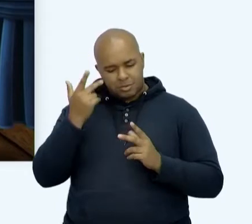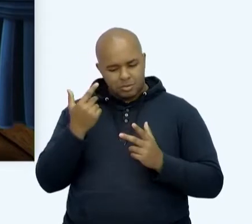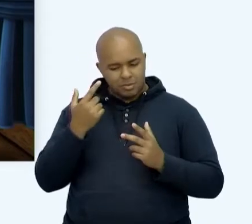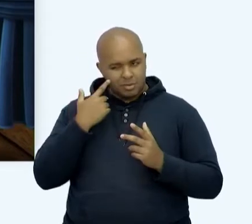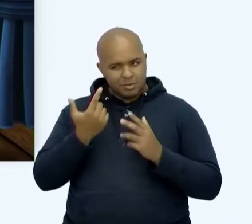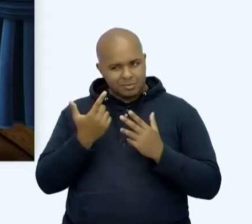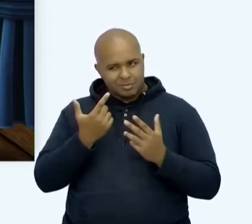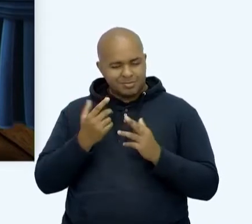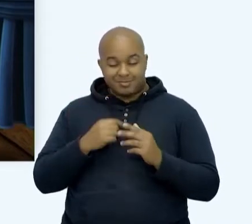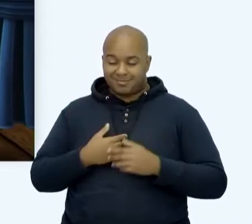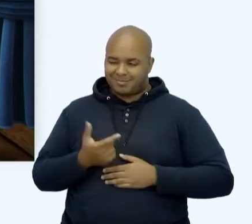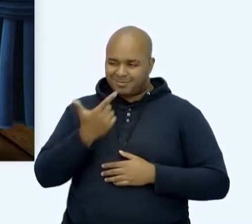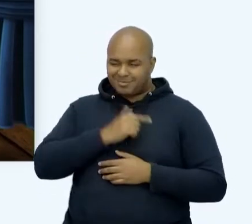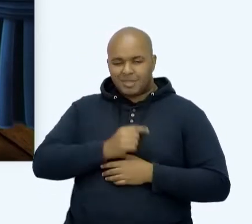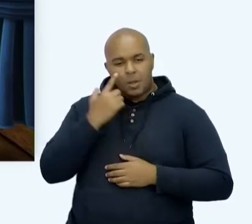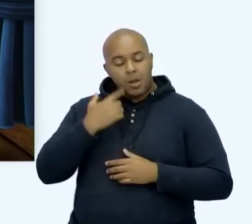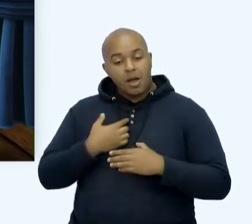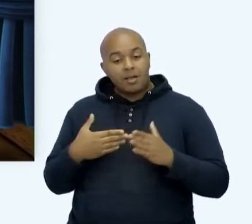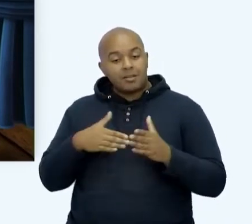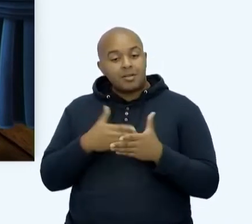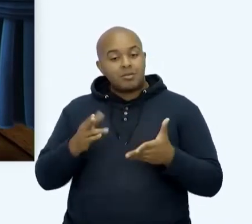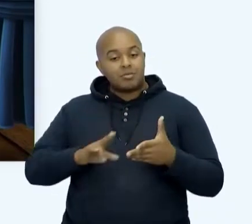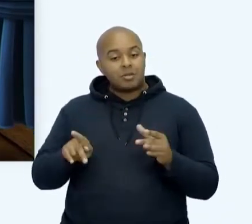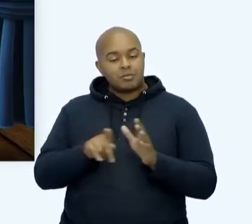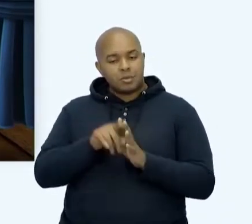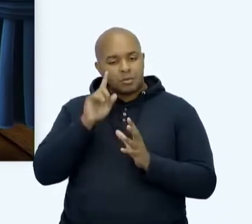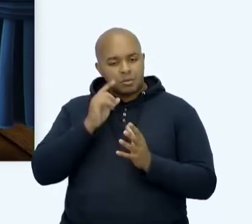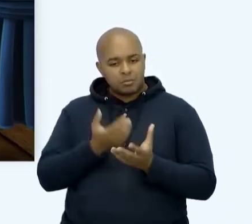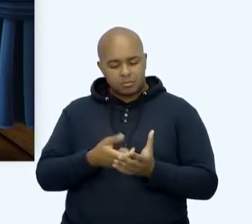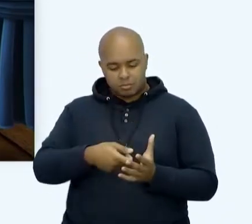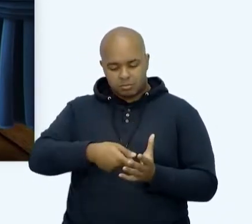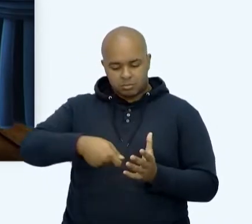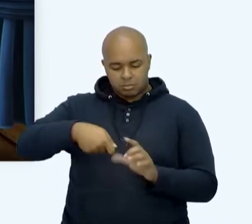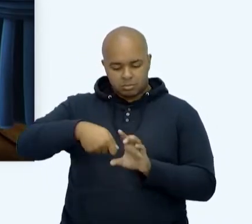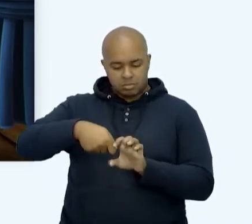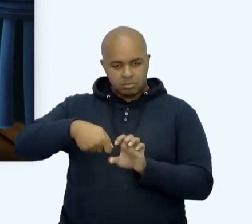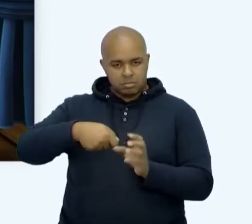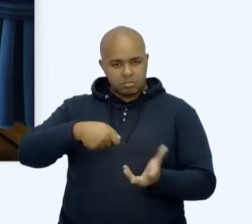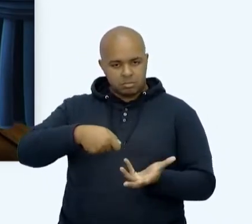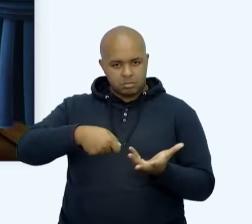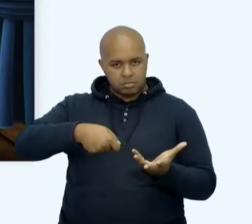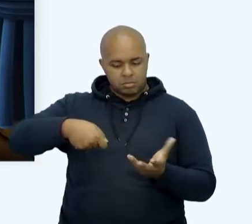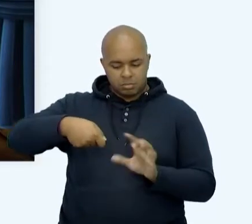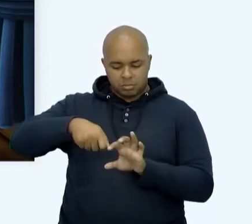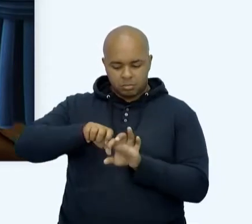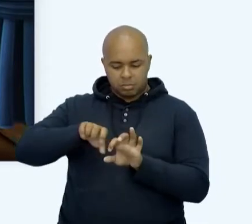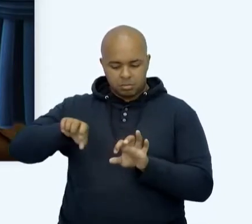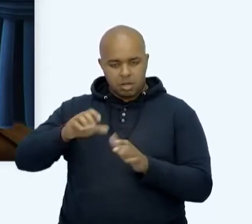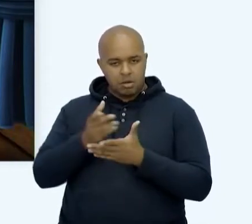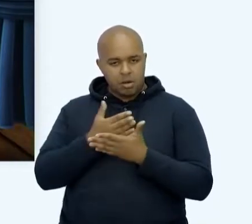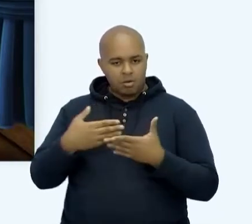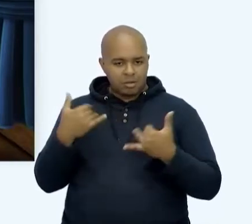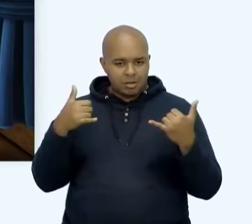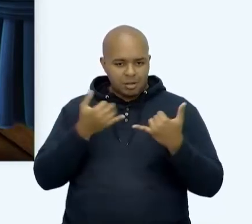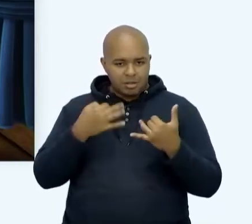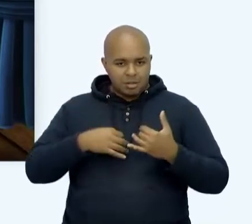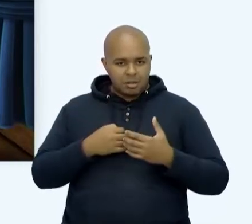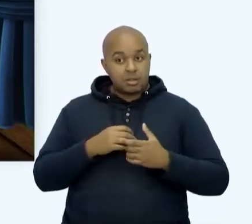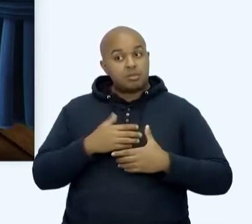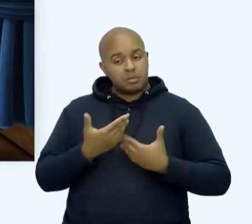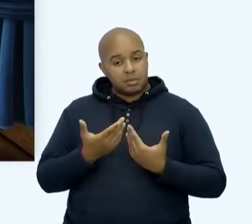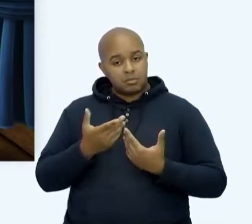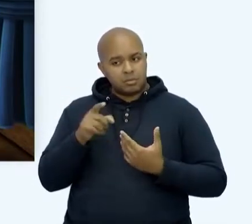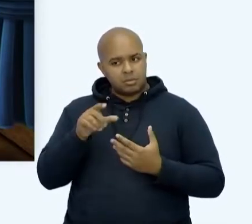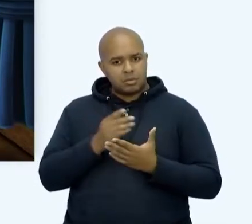sentiu? Até hoje ele é utilizado em cabos de panela e alguns componentes elétricos. Desde